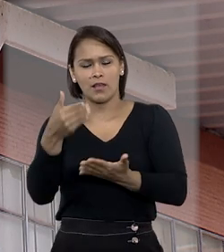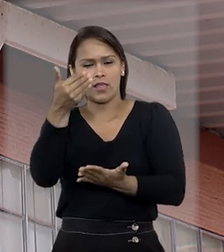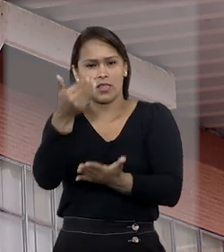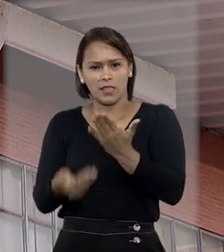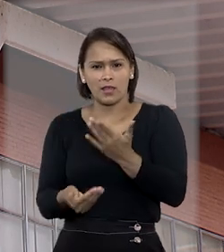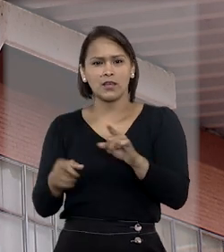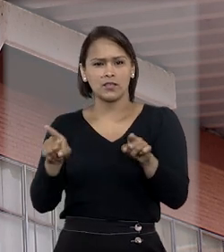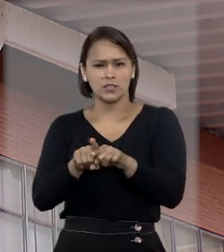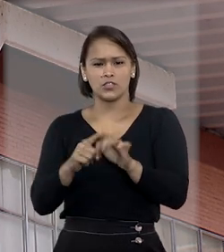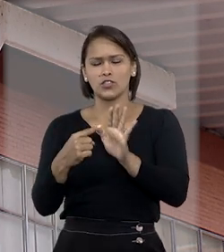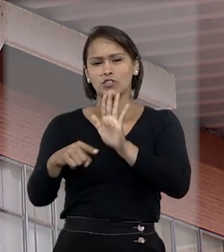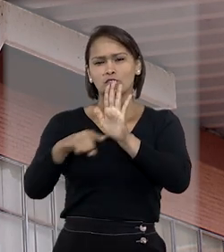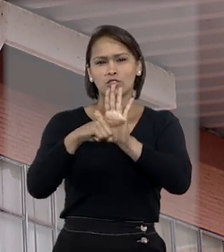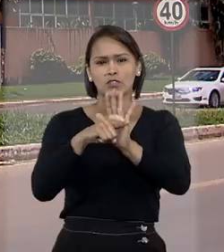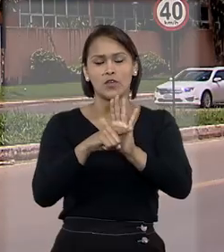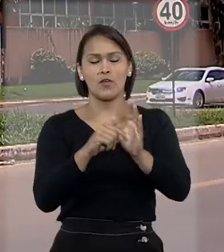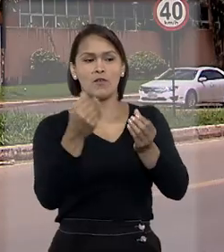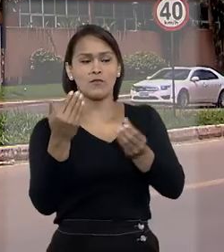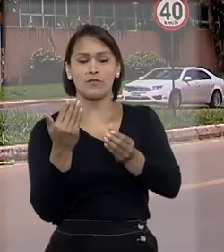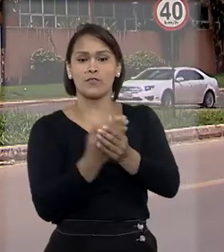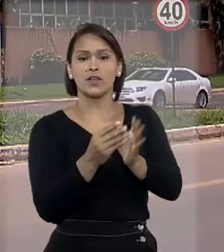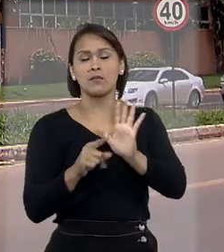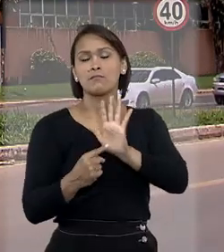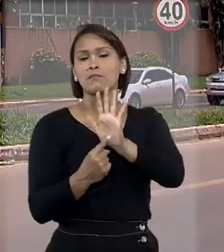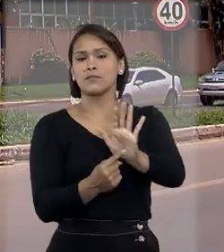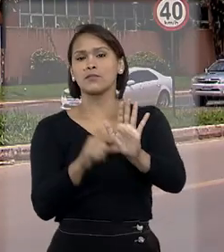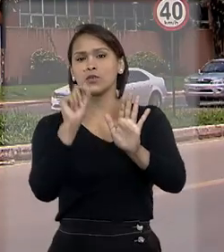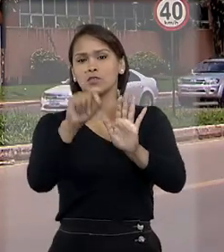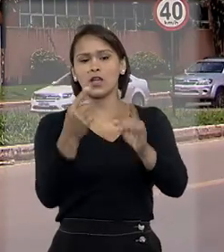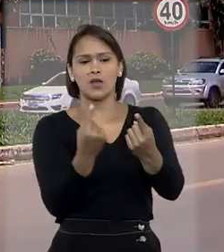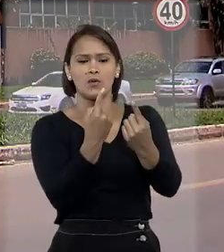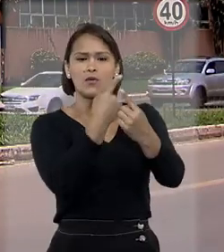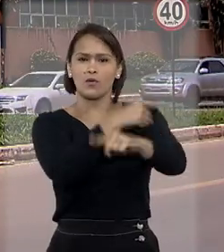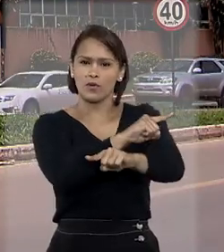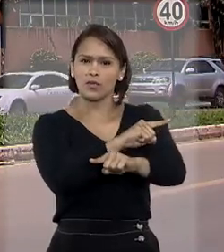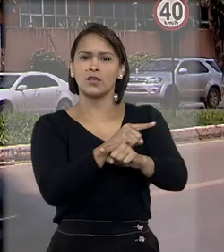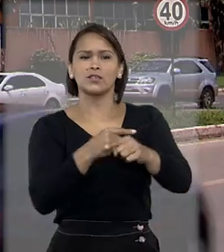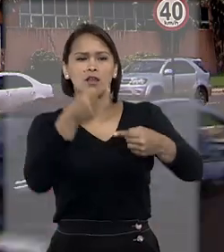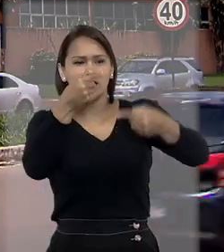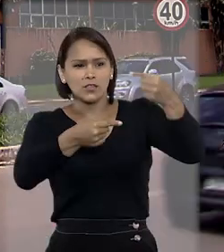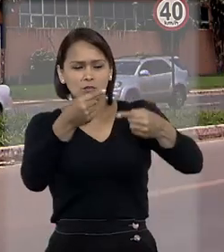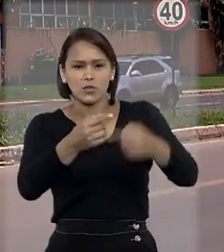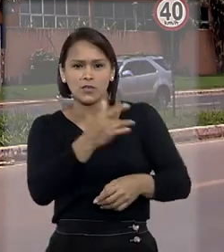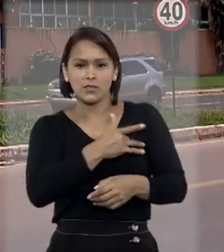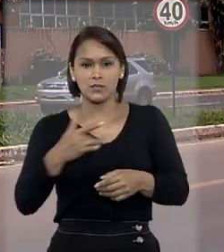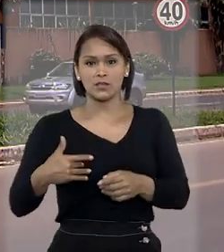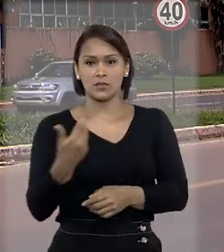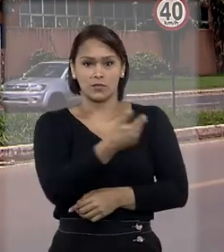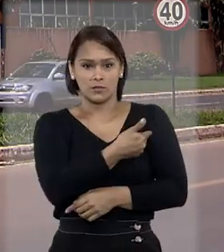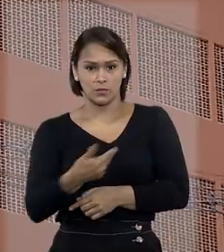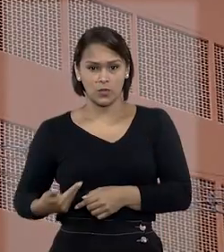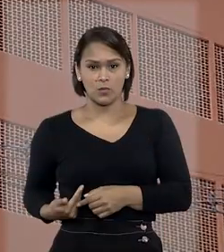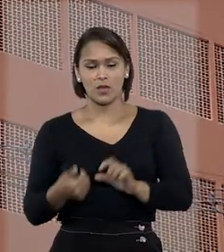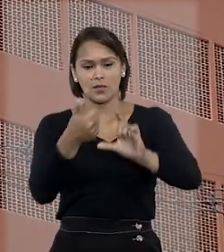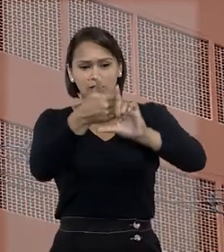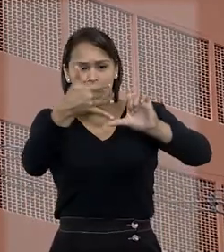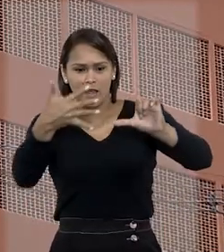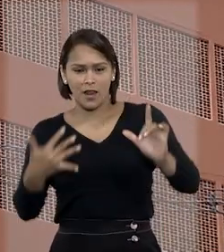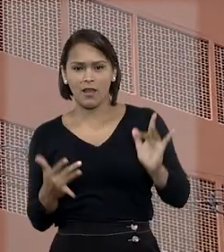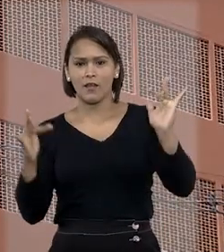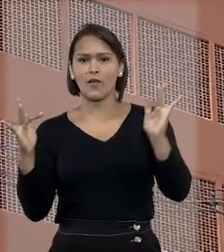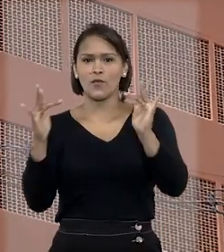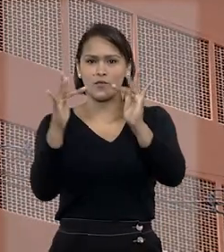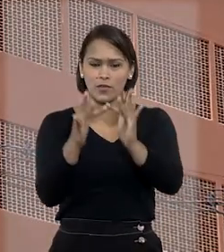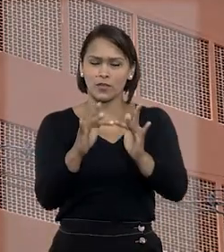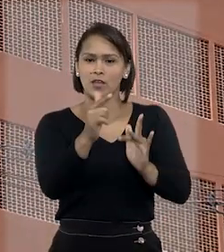Agência Nacional de Vigilância Sanitária Anvisa nos casos em que ficar demonstrada contrariedades as políticas de saúde pública tem